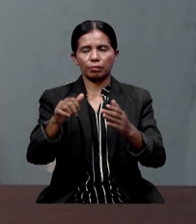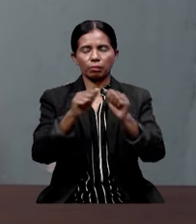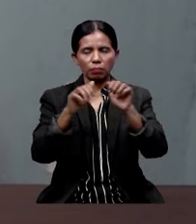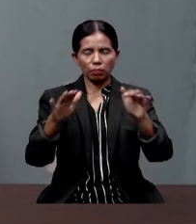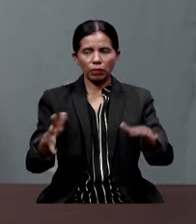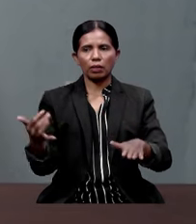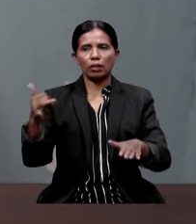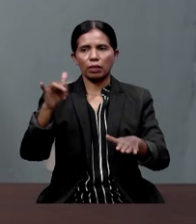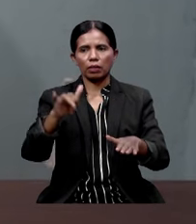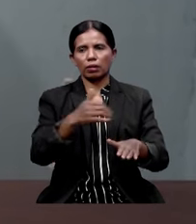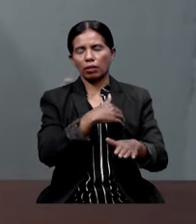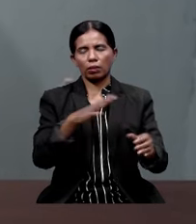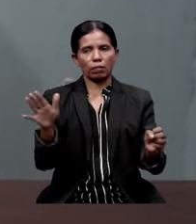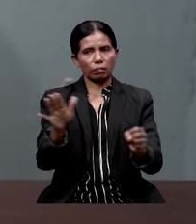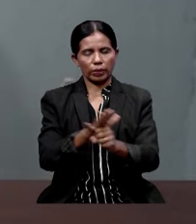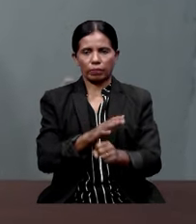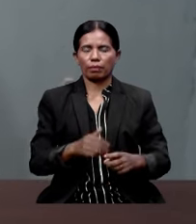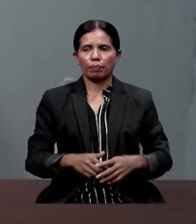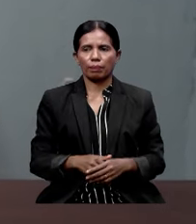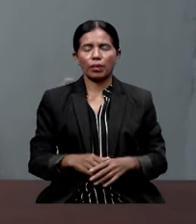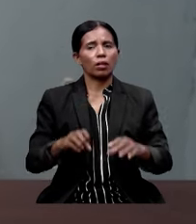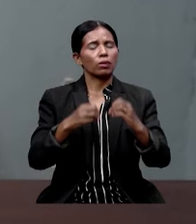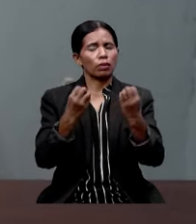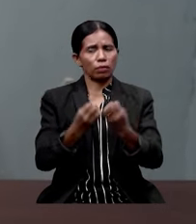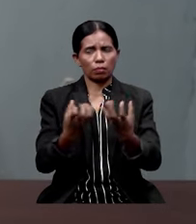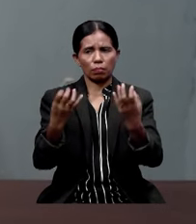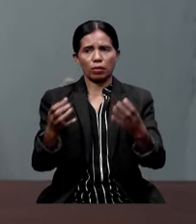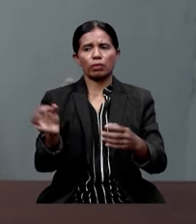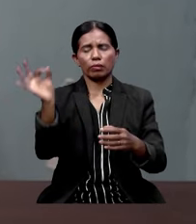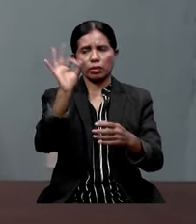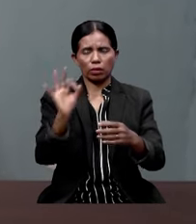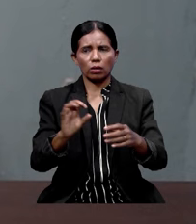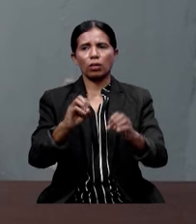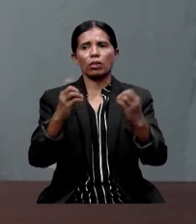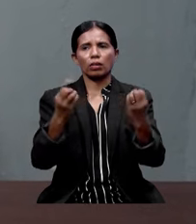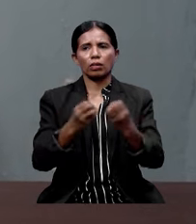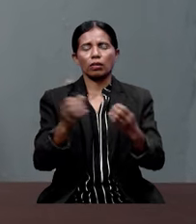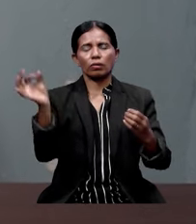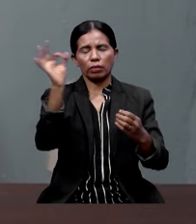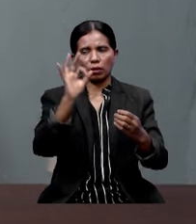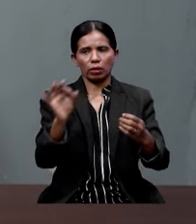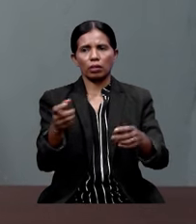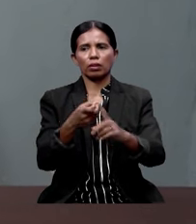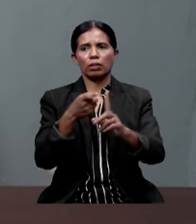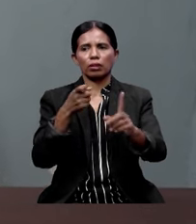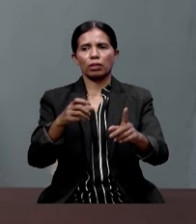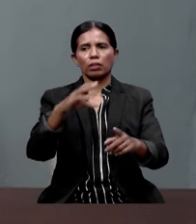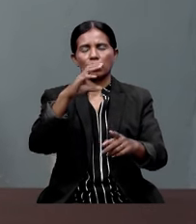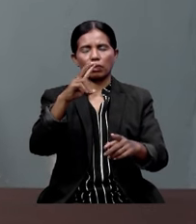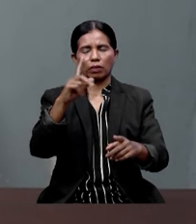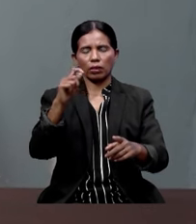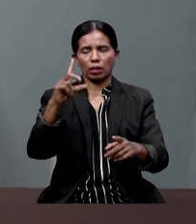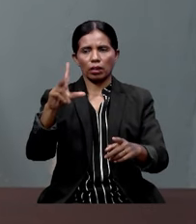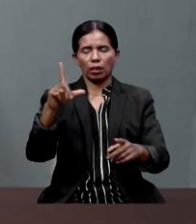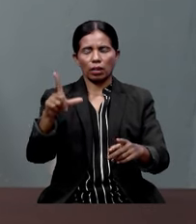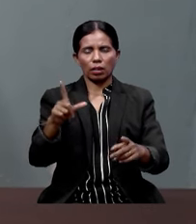administrativa se a minha bela será completa. Né? Organização para federa, organização ser nebe federativa direita para CDTL quase já estamos